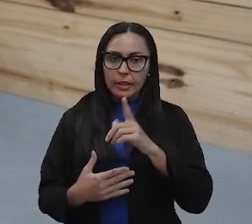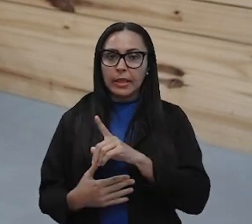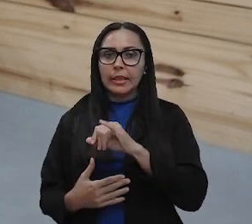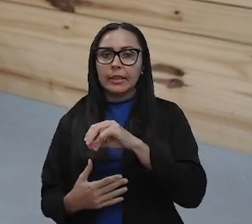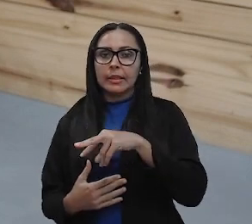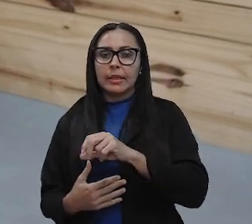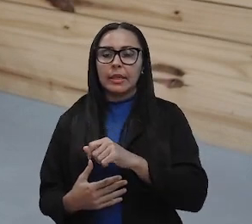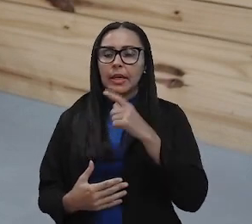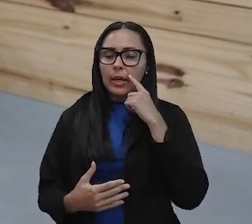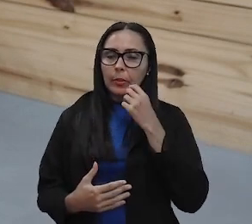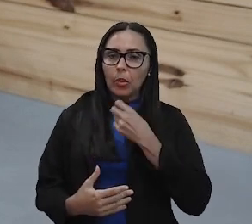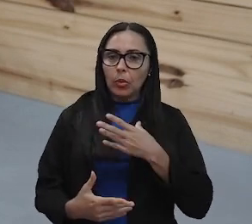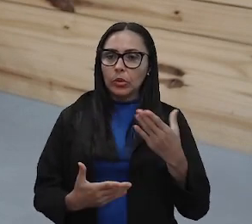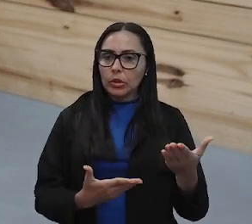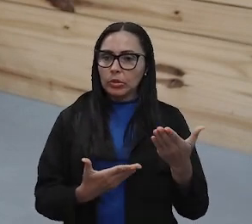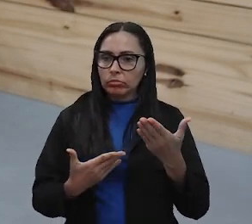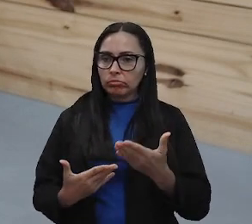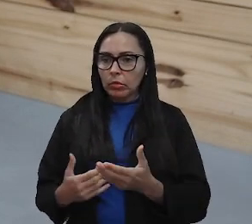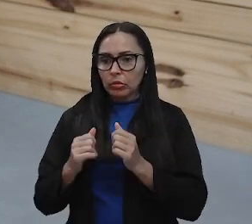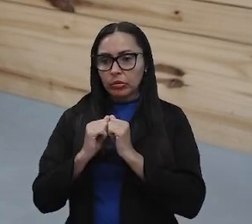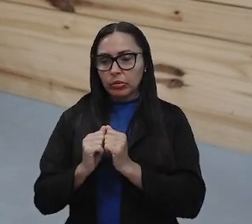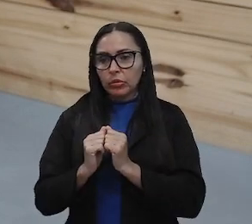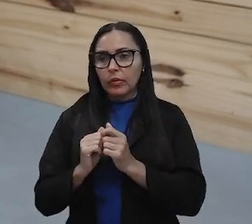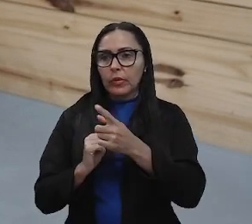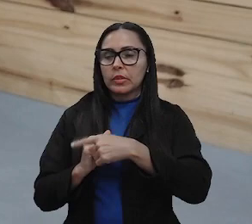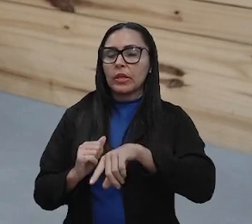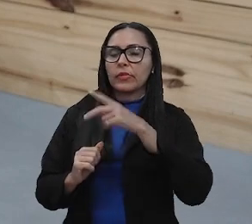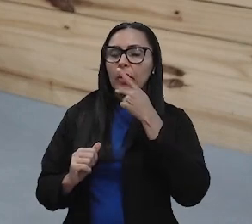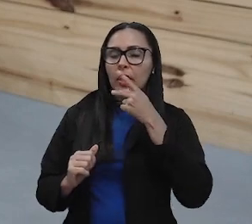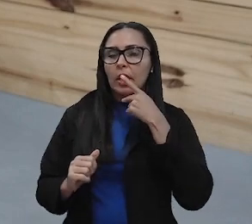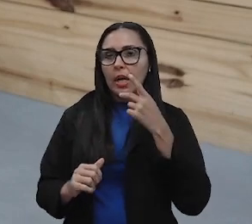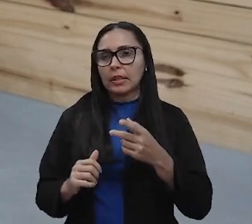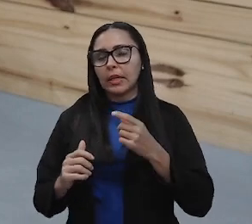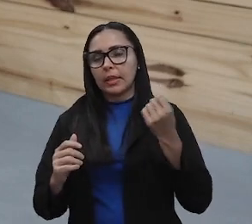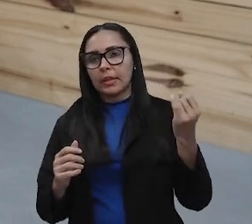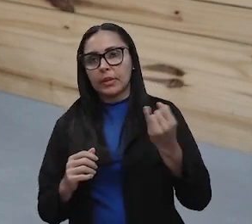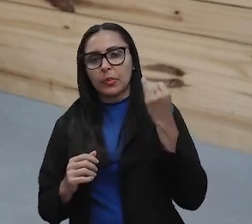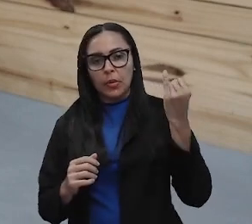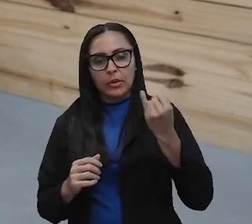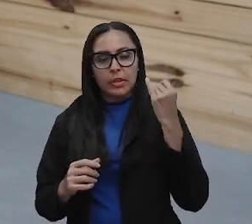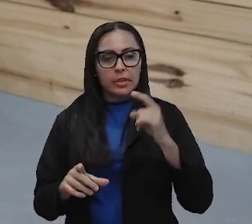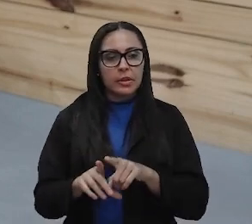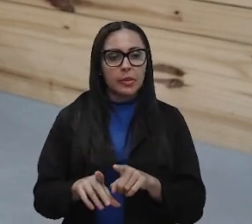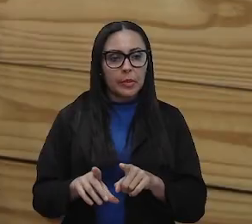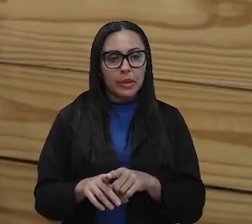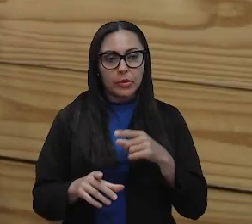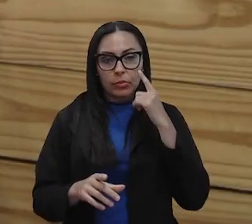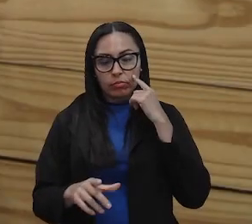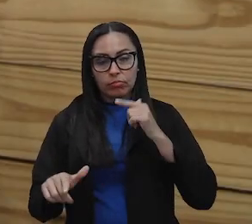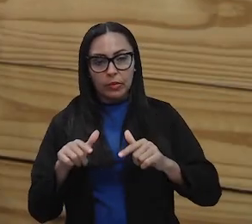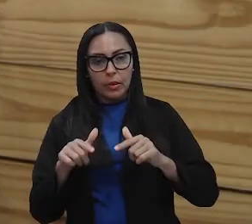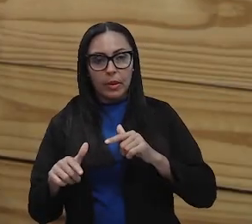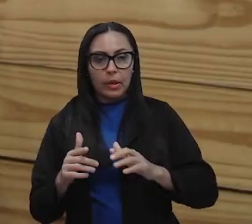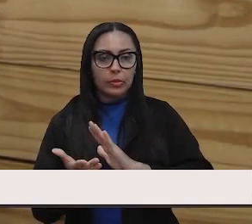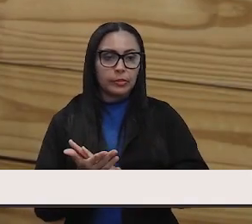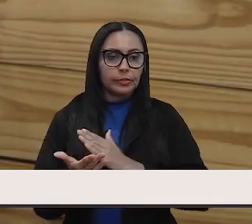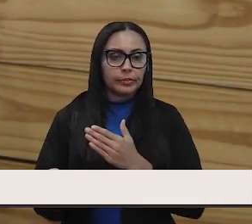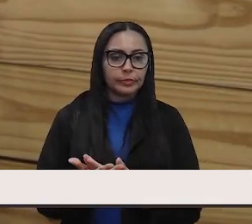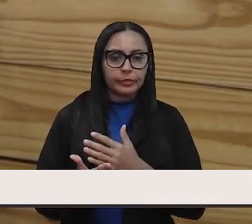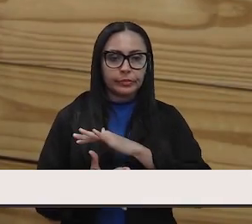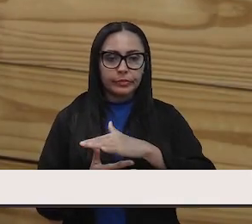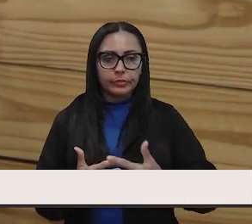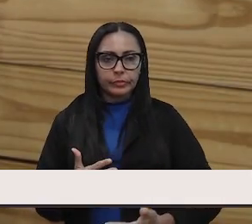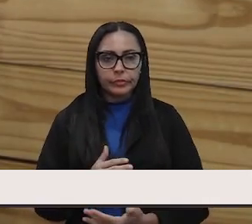bom estar aqui com você para falar um pouco sobre a importância da ergonomia no trabalho do intérprete de Libras. E